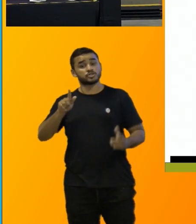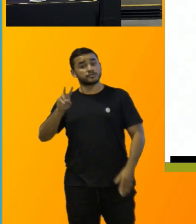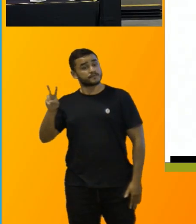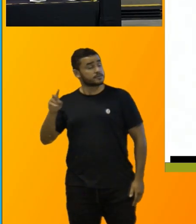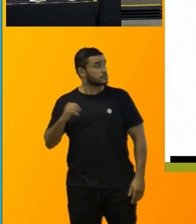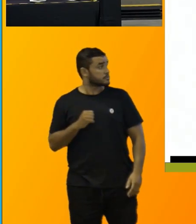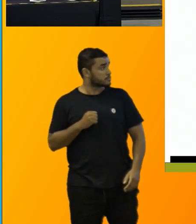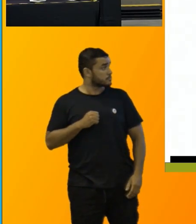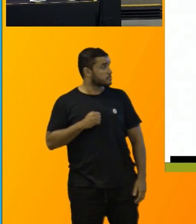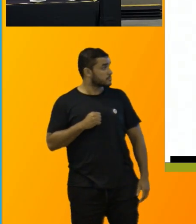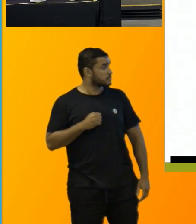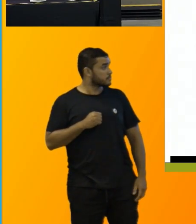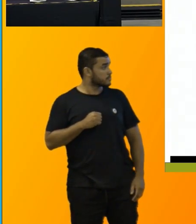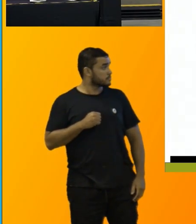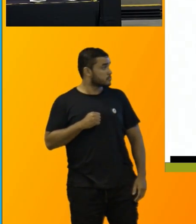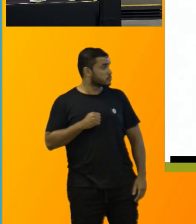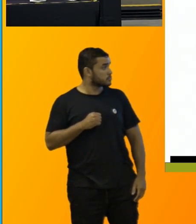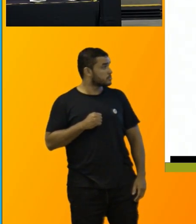Vargas.